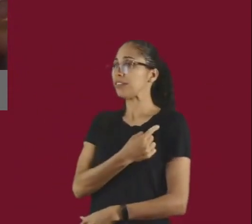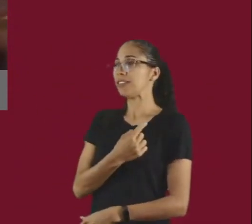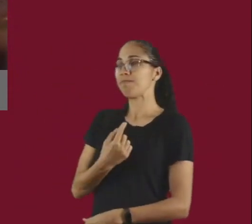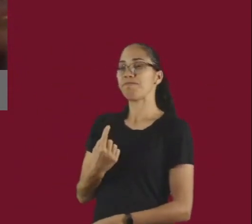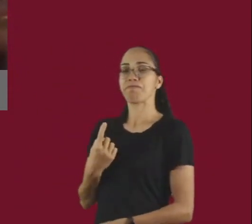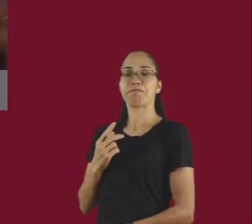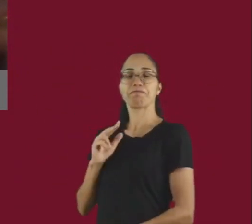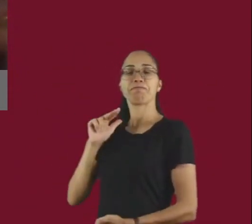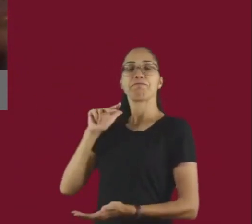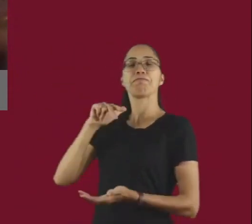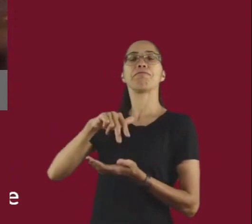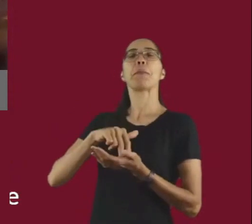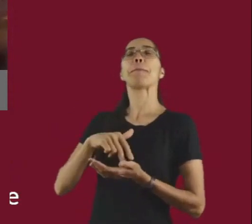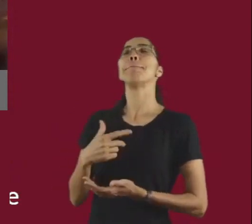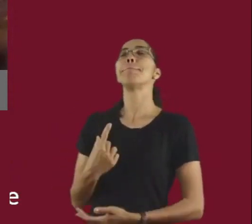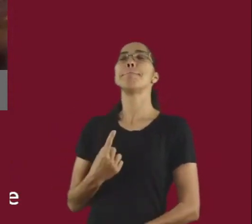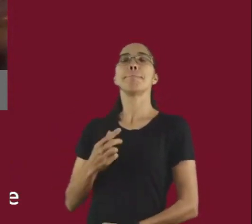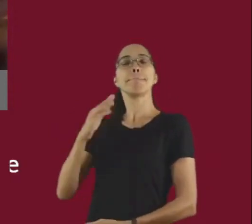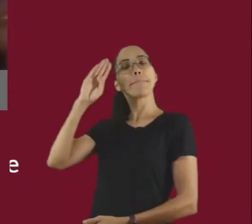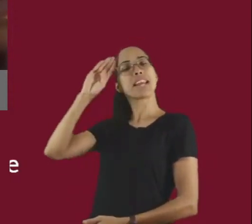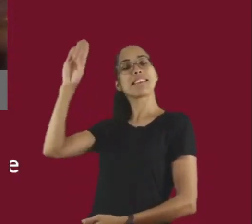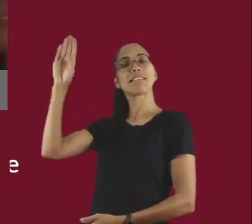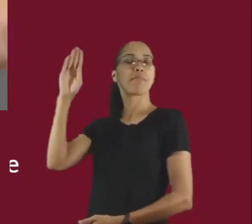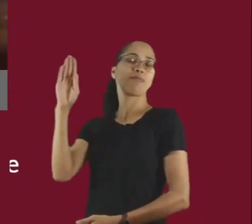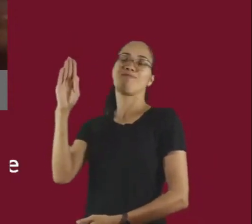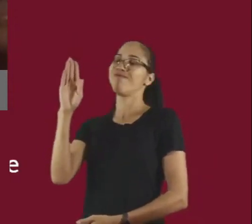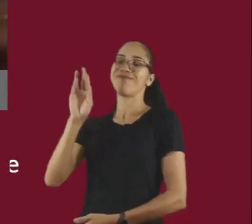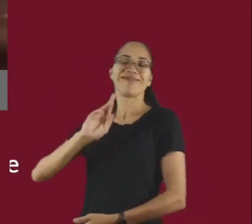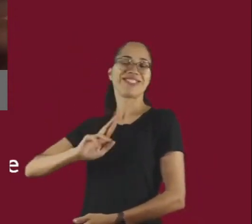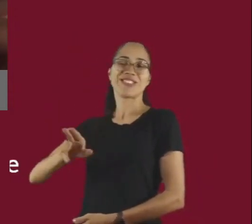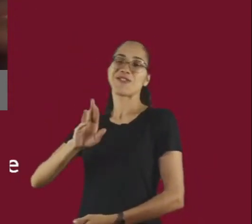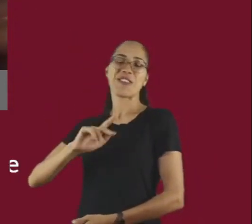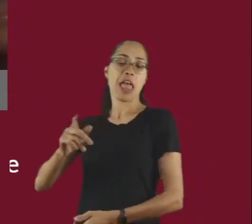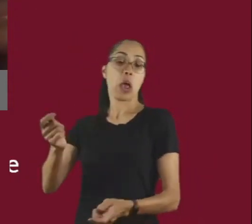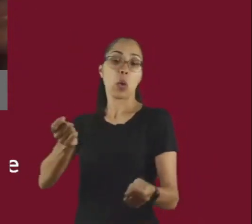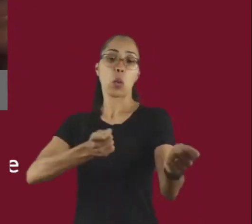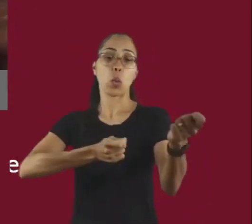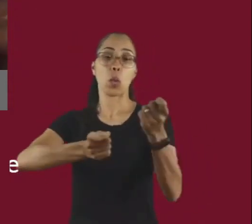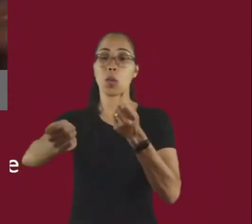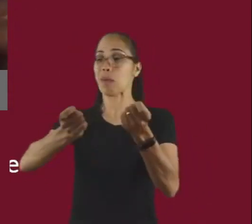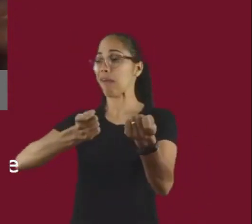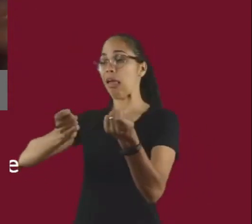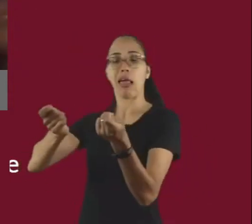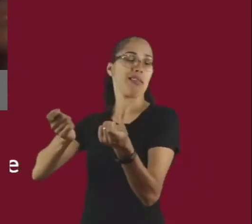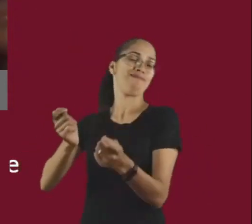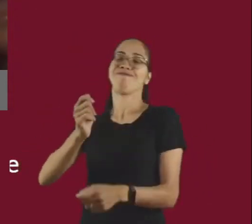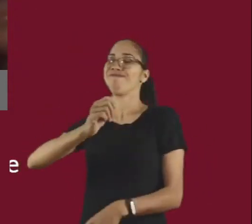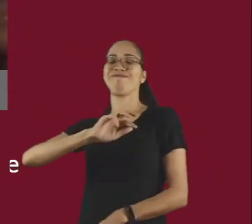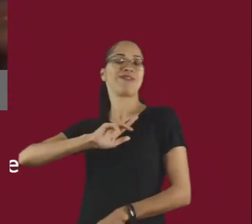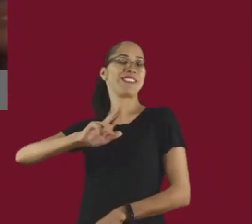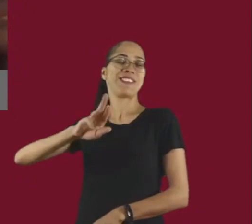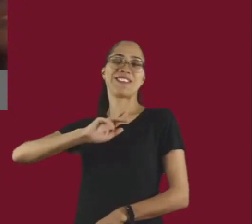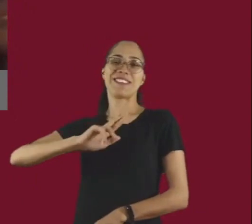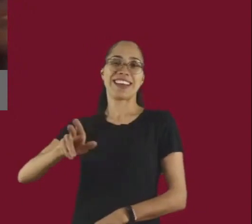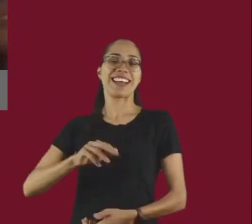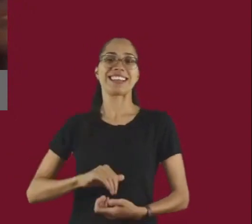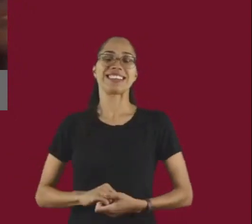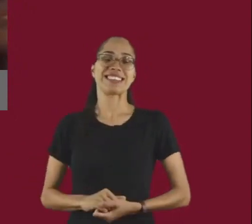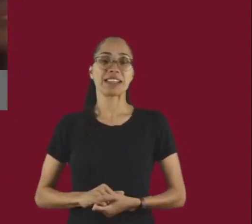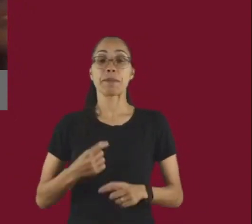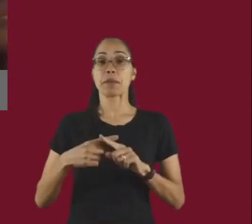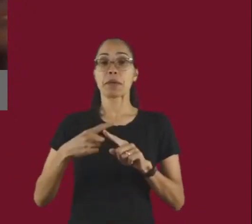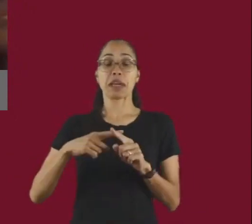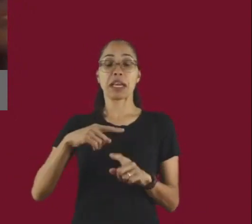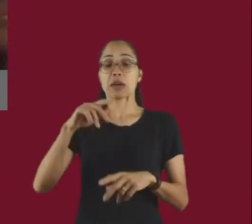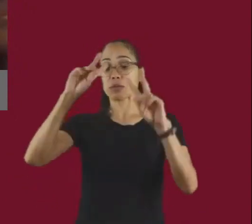a gente tem controle sobre as merdas que a gente está fazendo nesse planeta.